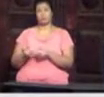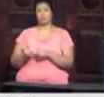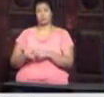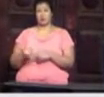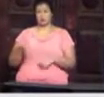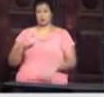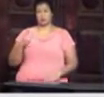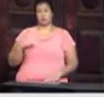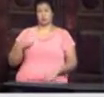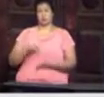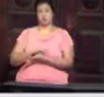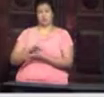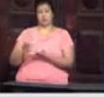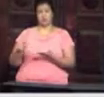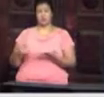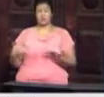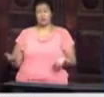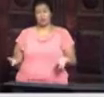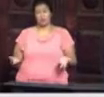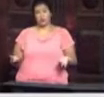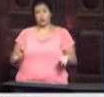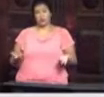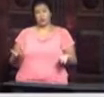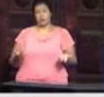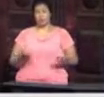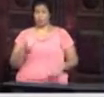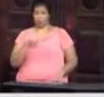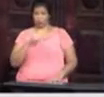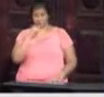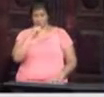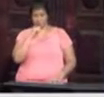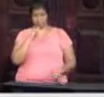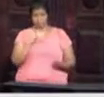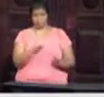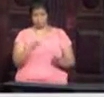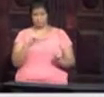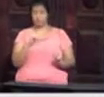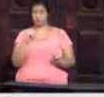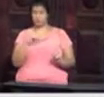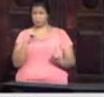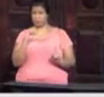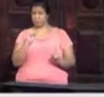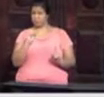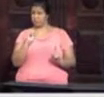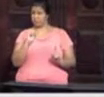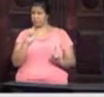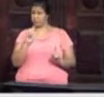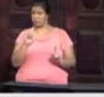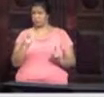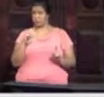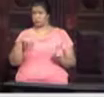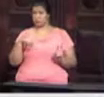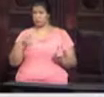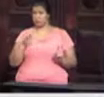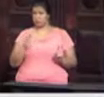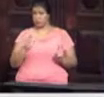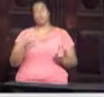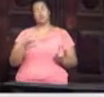sonda. Então, esta cidadã fazia requerimentos de informação